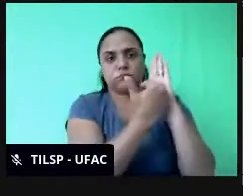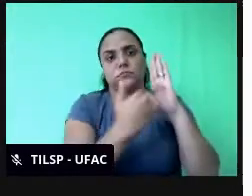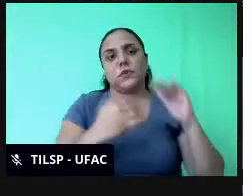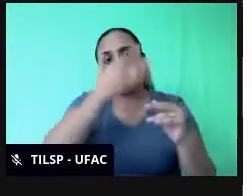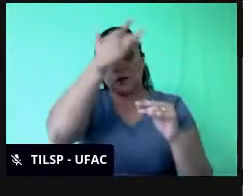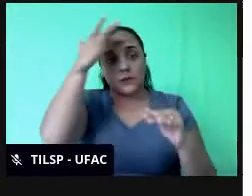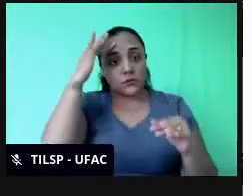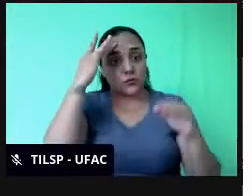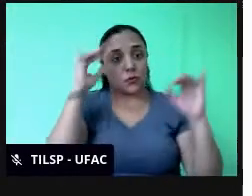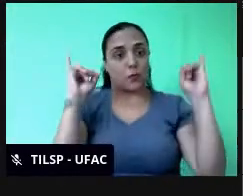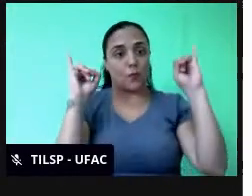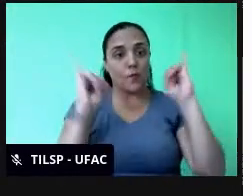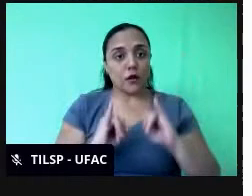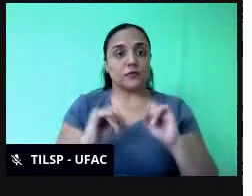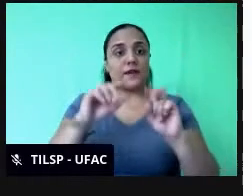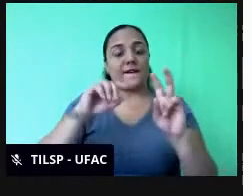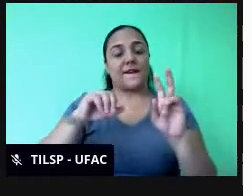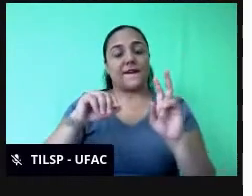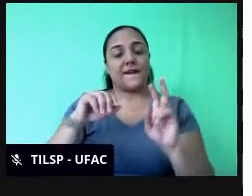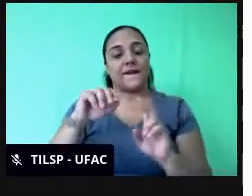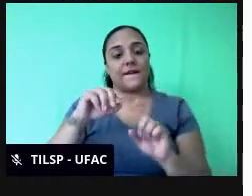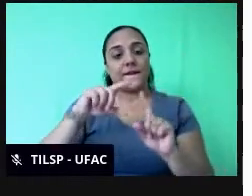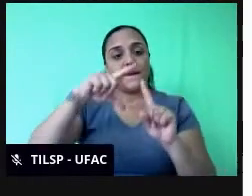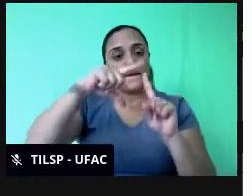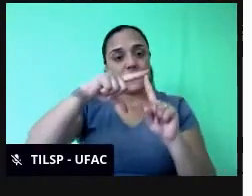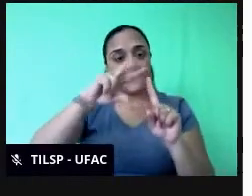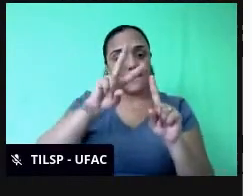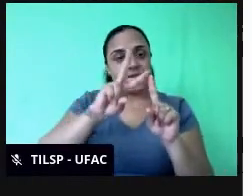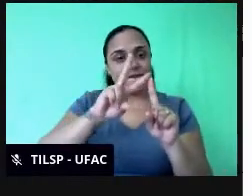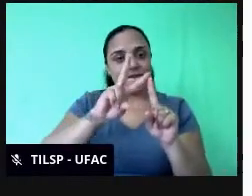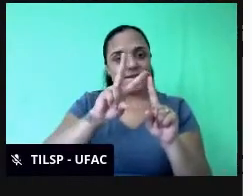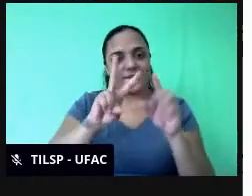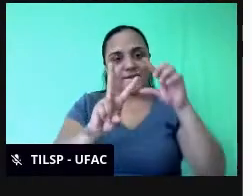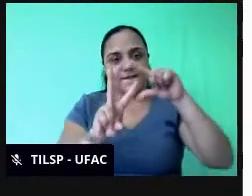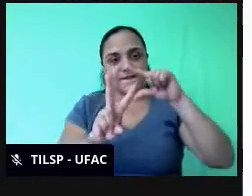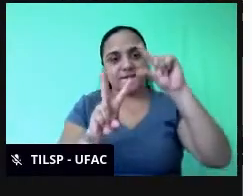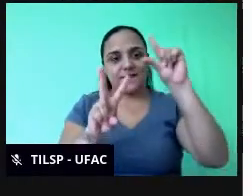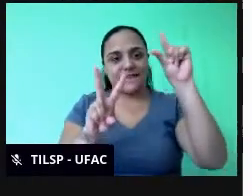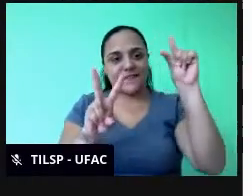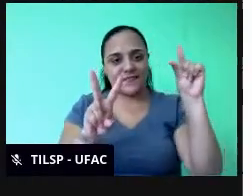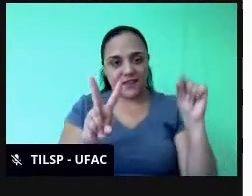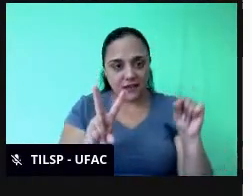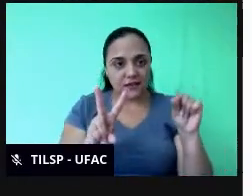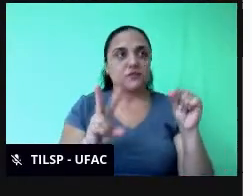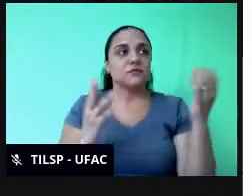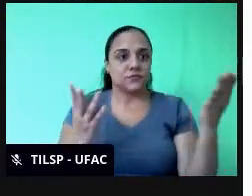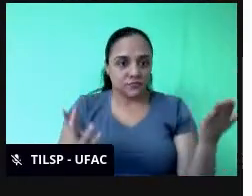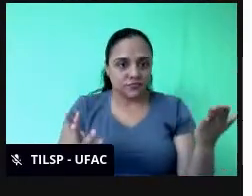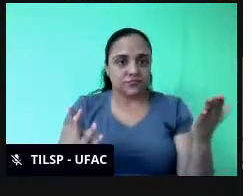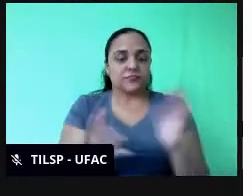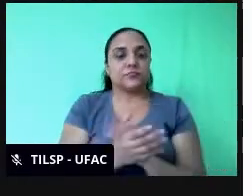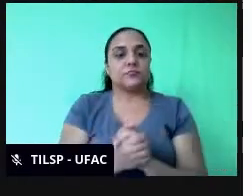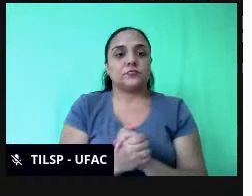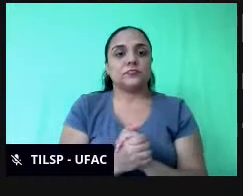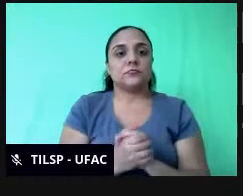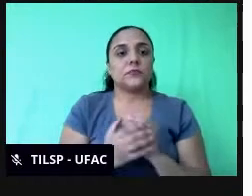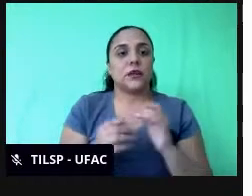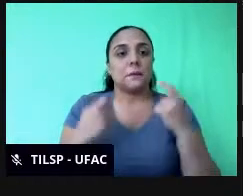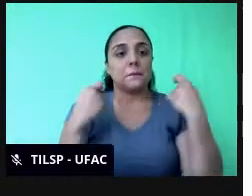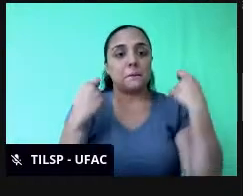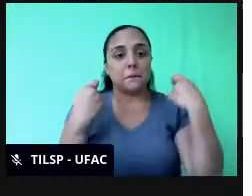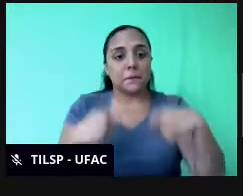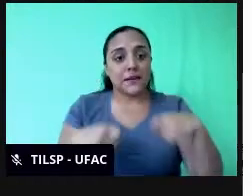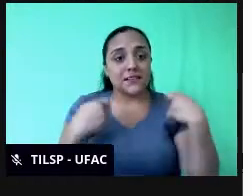esportistas veganos. Então, podemos utilizar a suplementação proteica vegana? Sim, mas tudo vai depender da